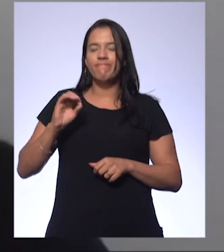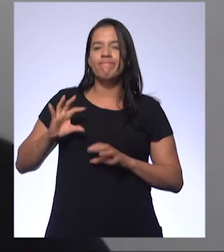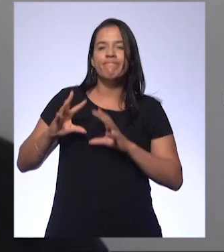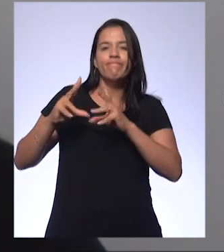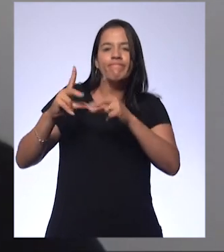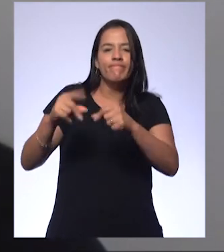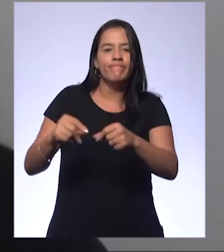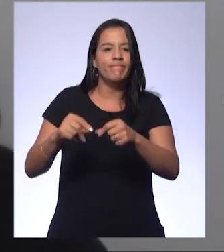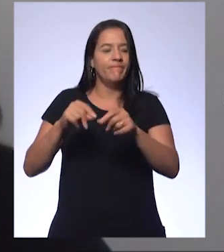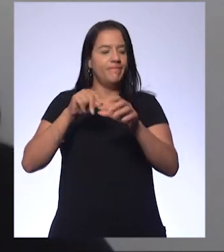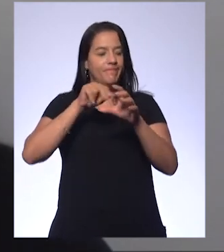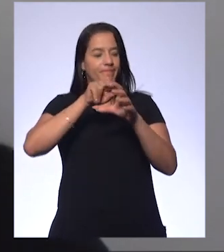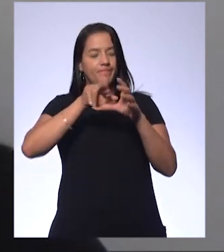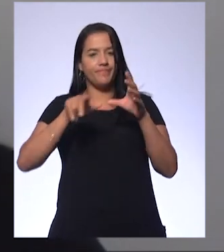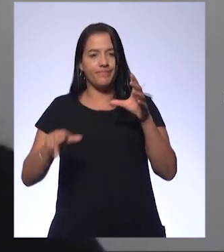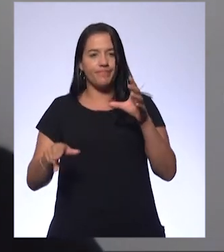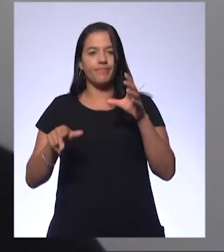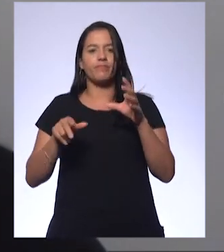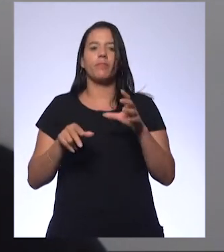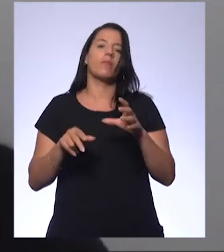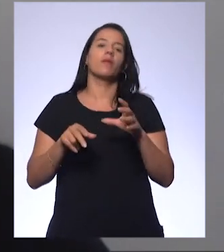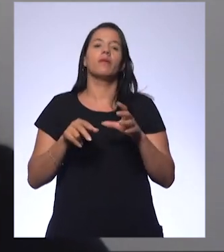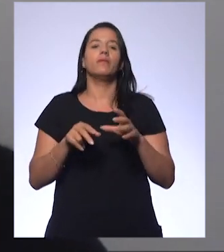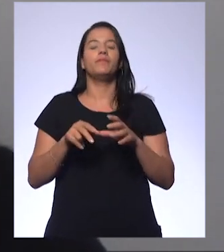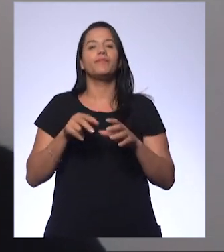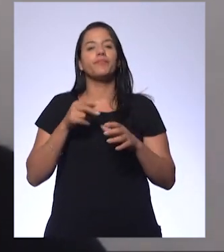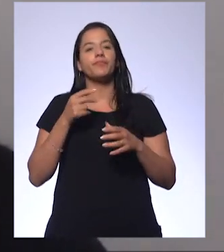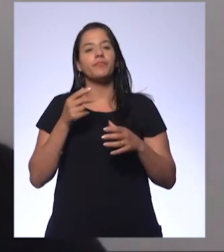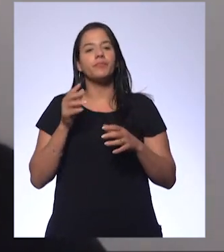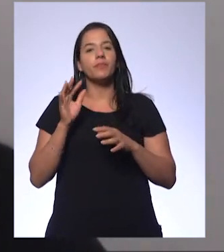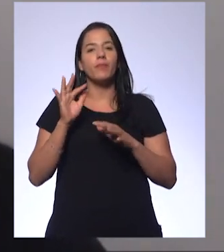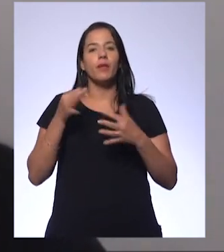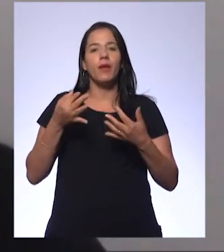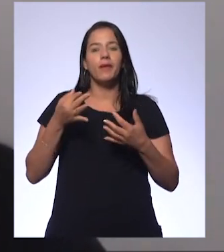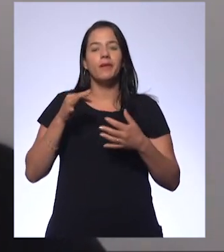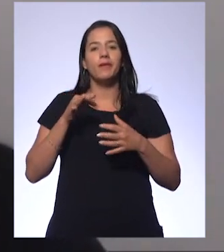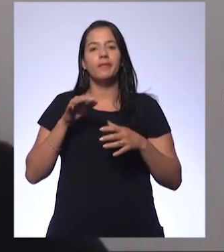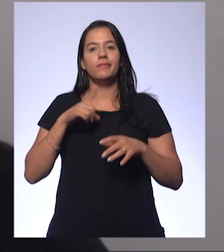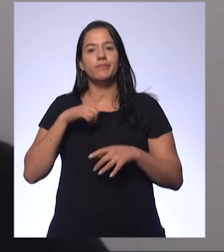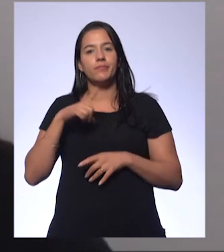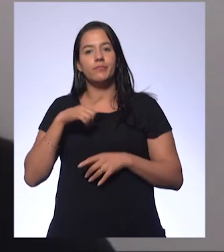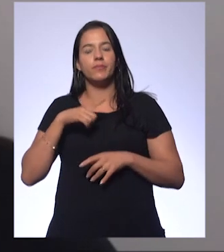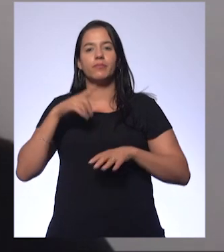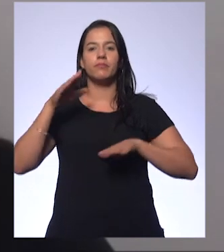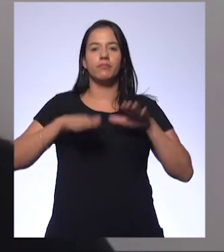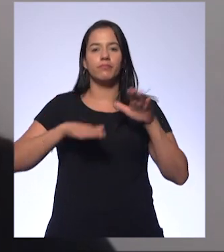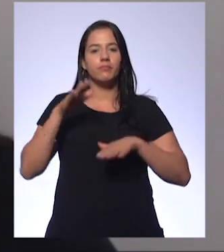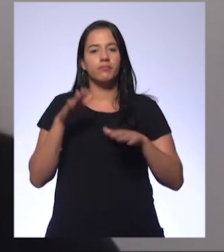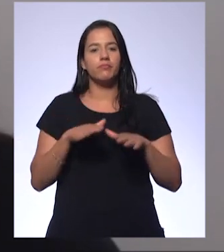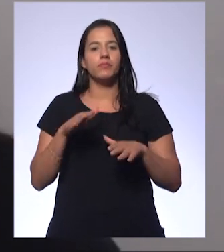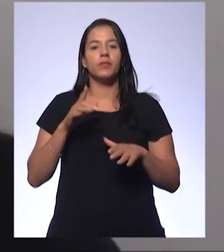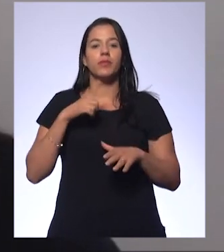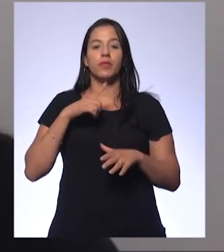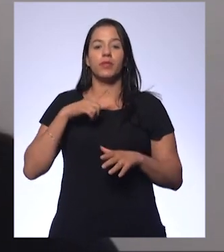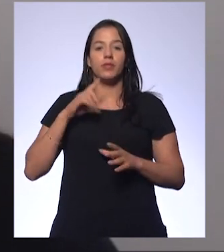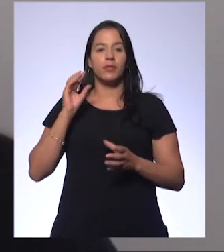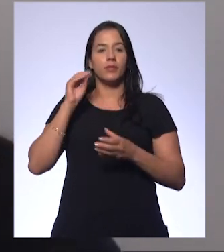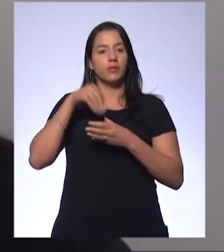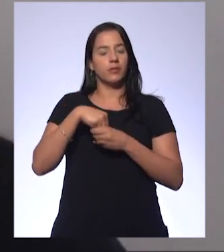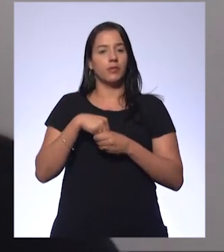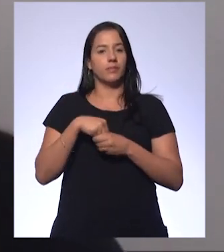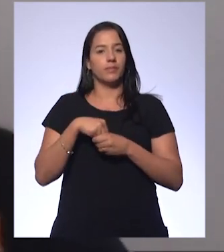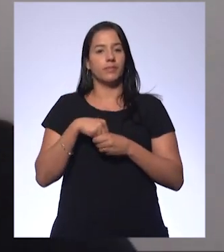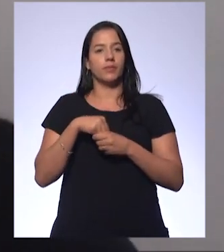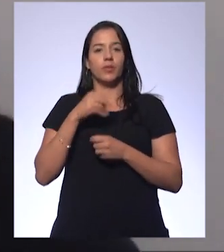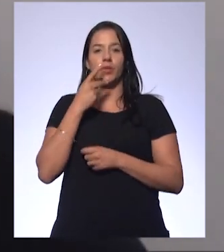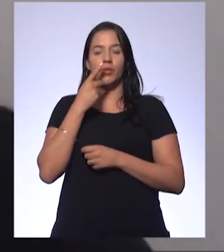características, tanto morfológicas, fisiológicas, comportamentais, inclusive, que são manifestadas. Né? Então, quando a gente